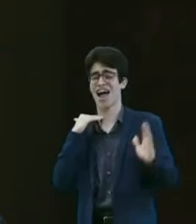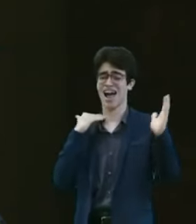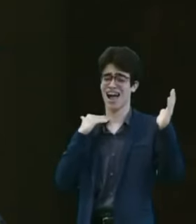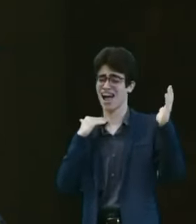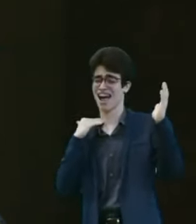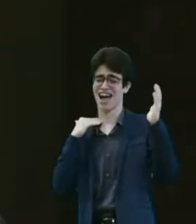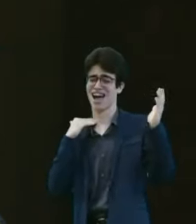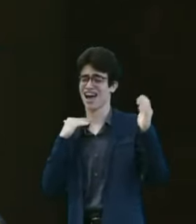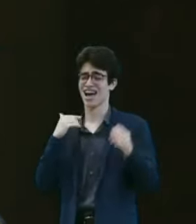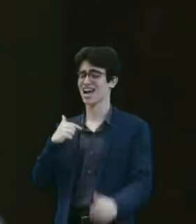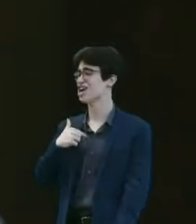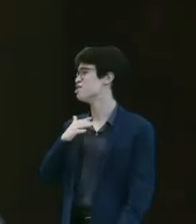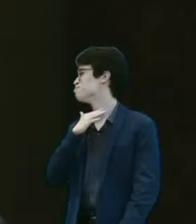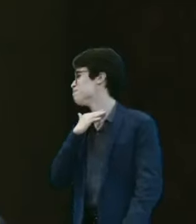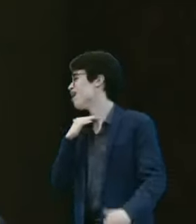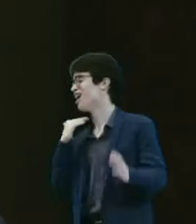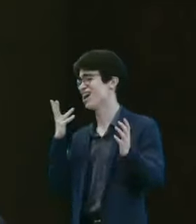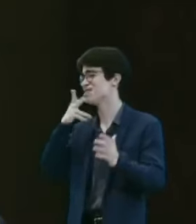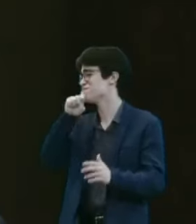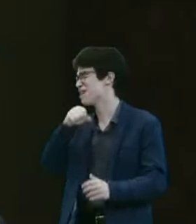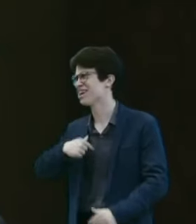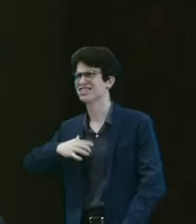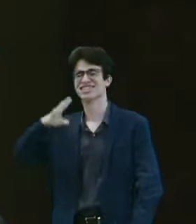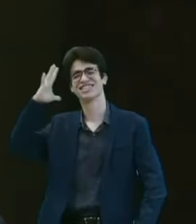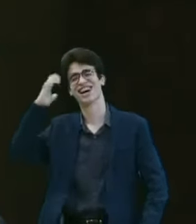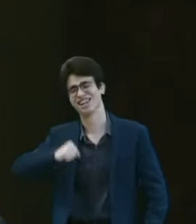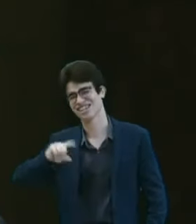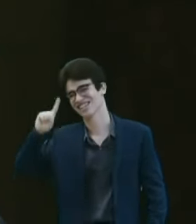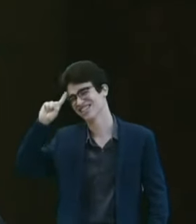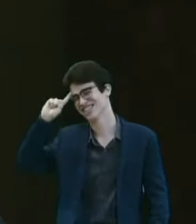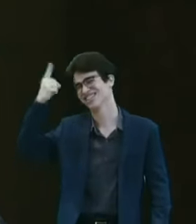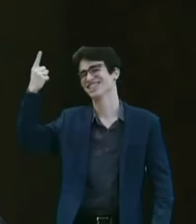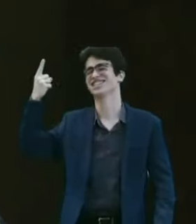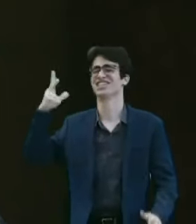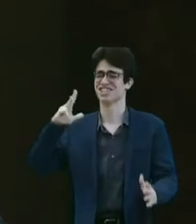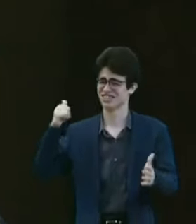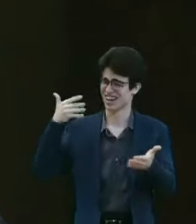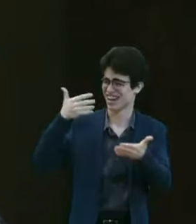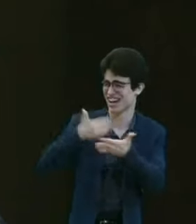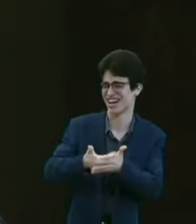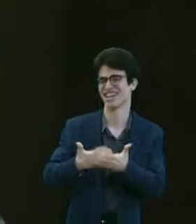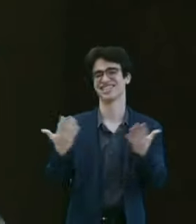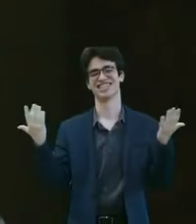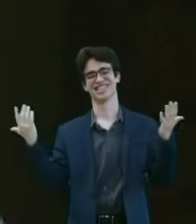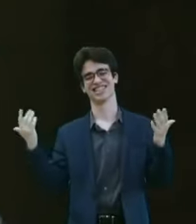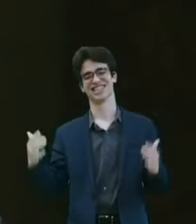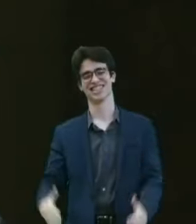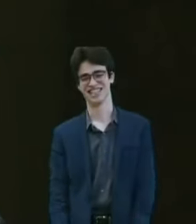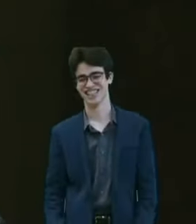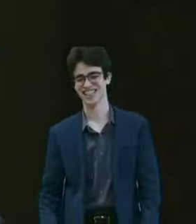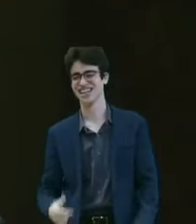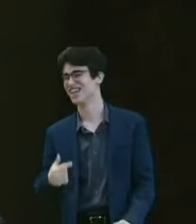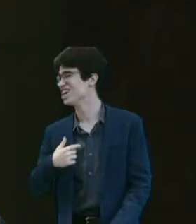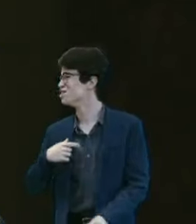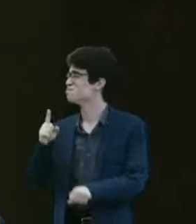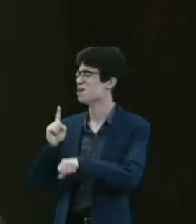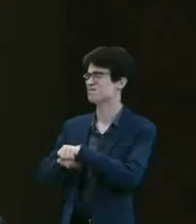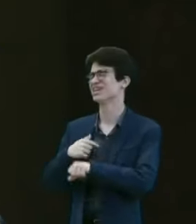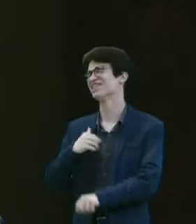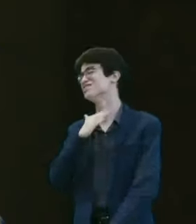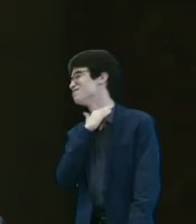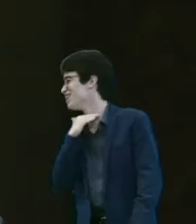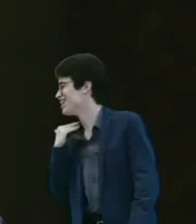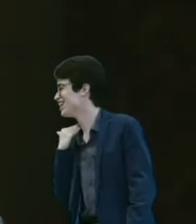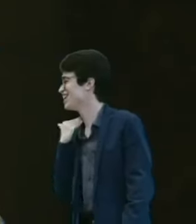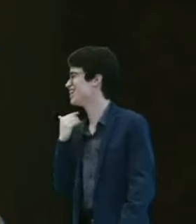morrer, pai, eu sabia que esse dia ia chegar. Chegou a minha hora, né,